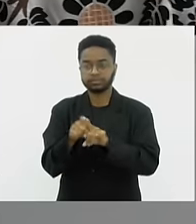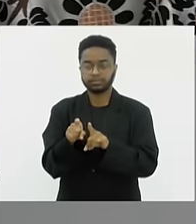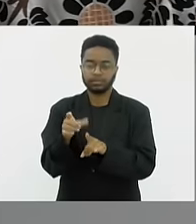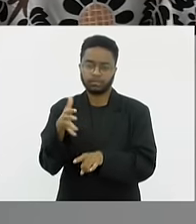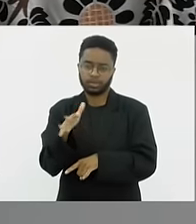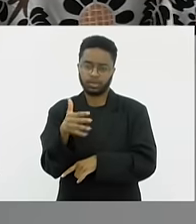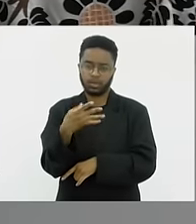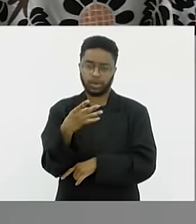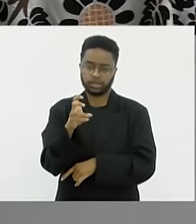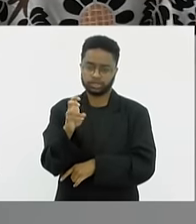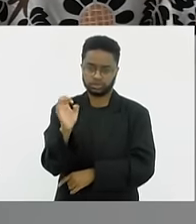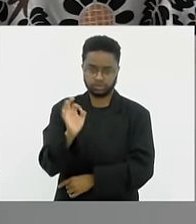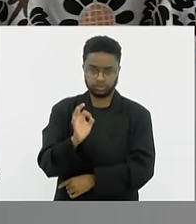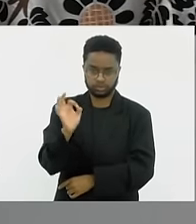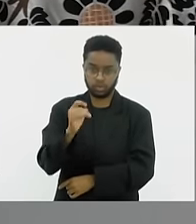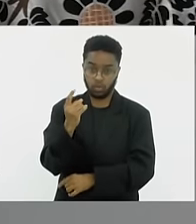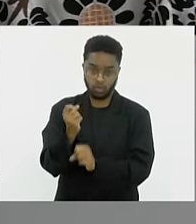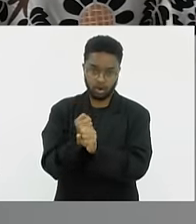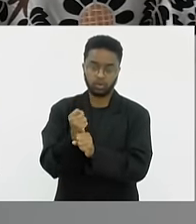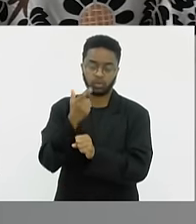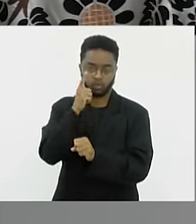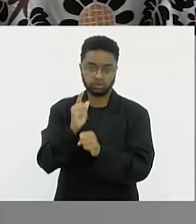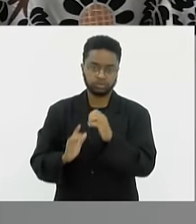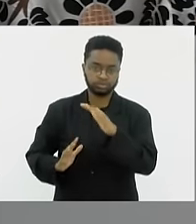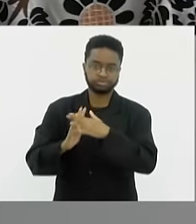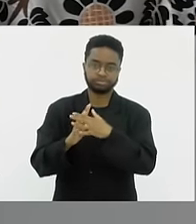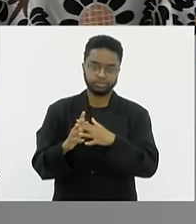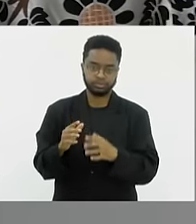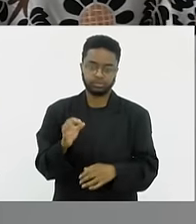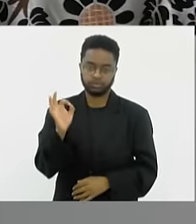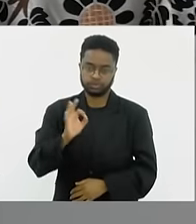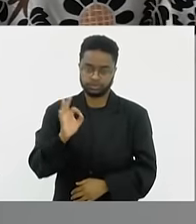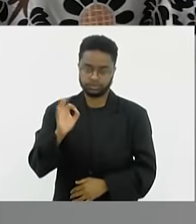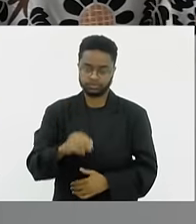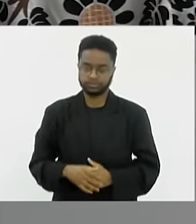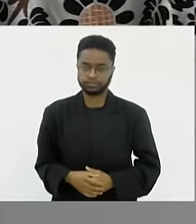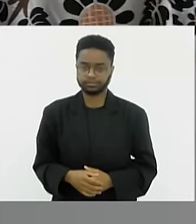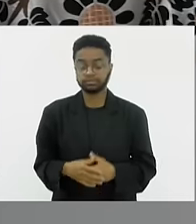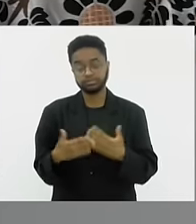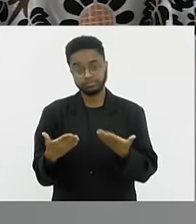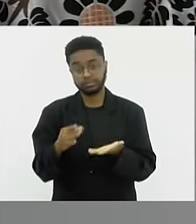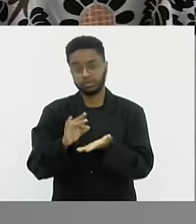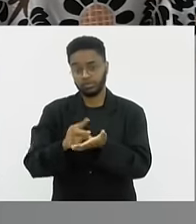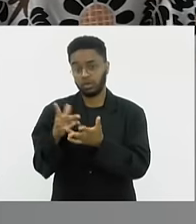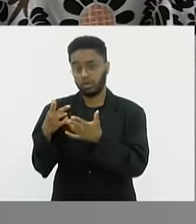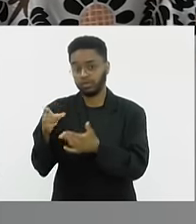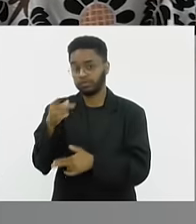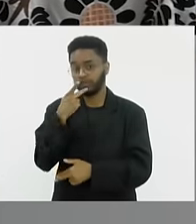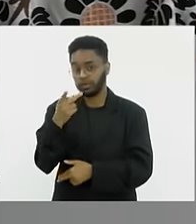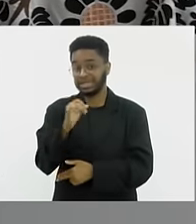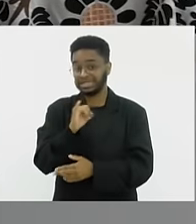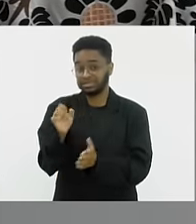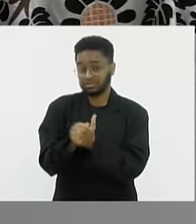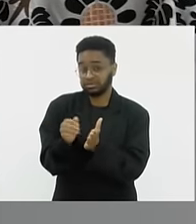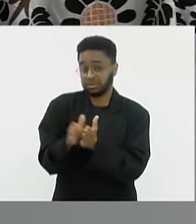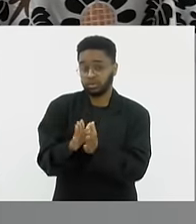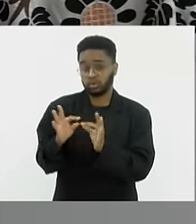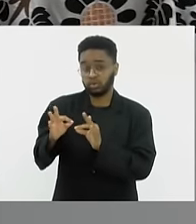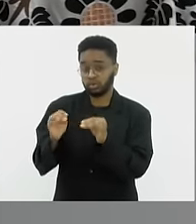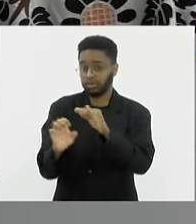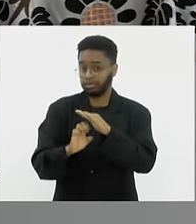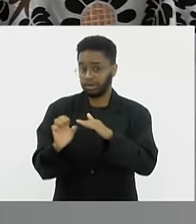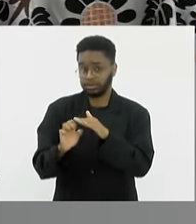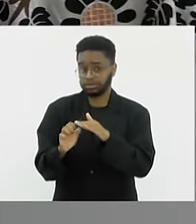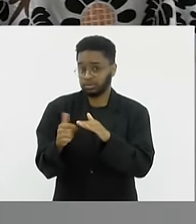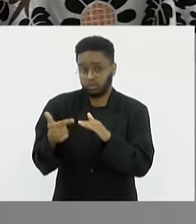de 45%. Em um ano, conseguimos atingir esse percentual. E, de fato, como o senhor falou, se for autuar todas as empresas, a